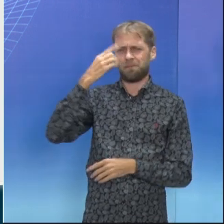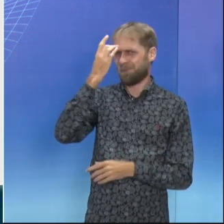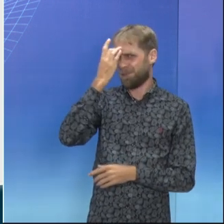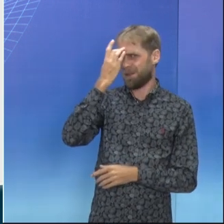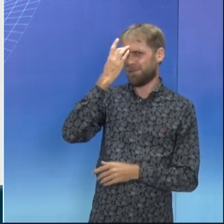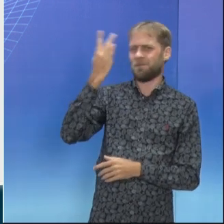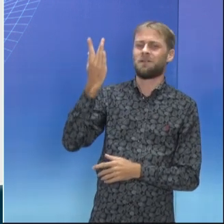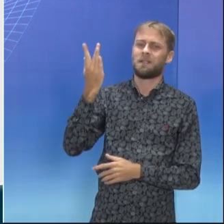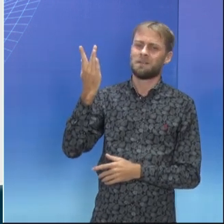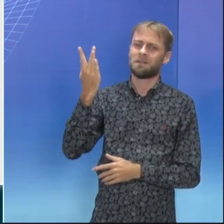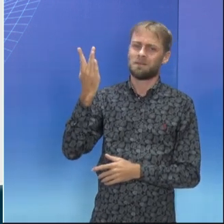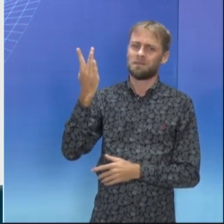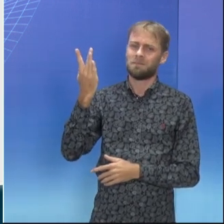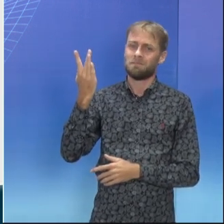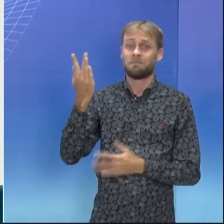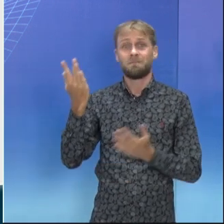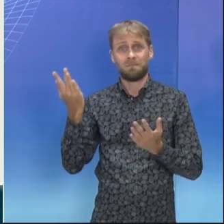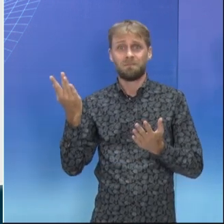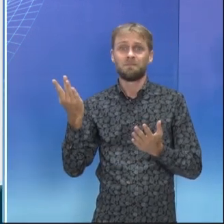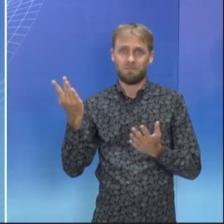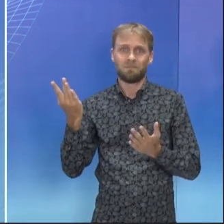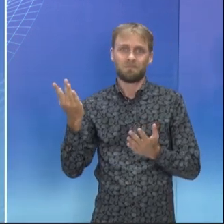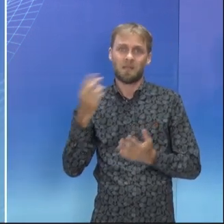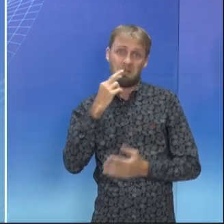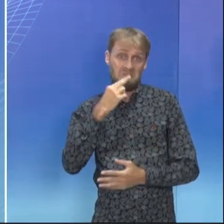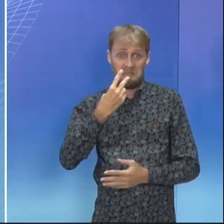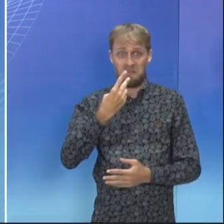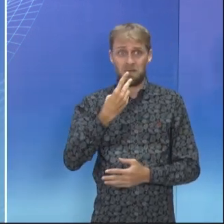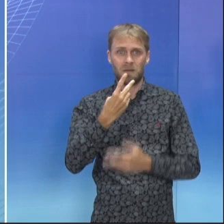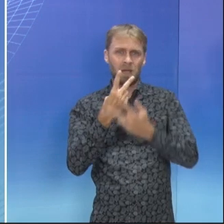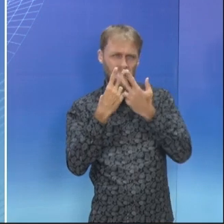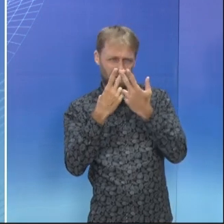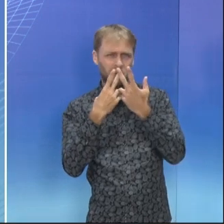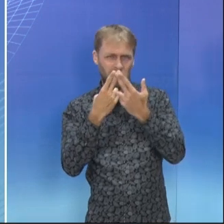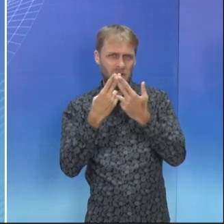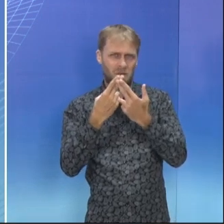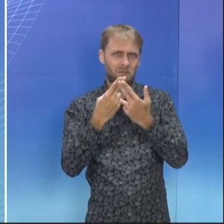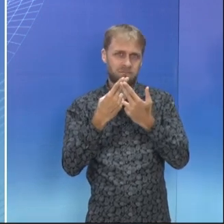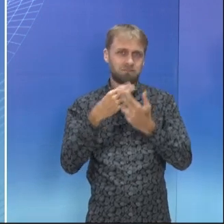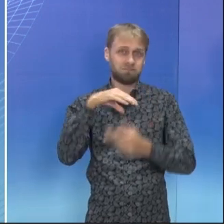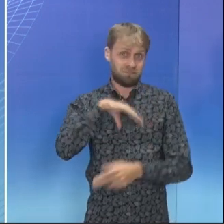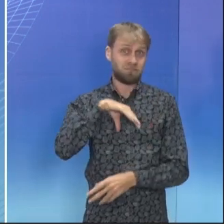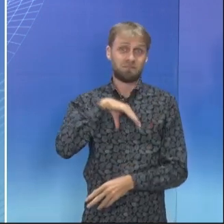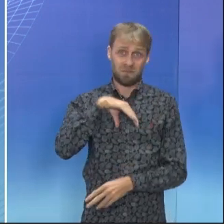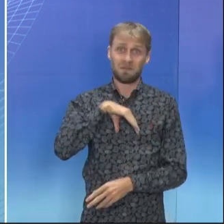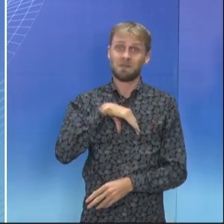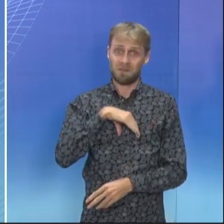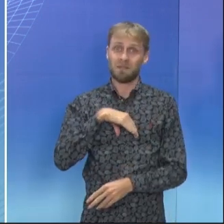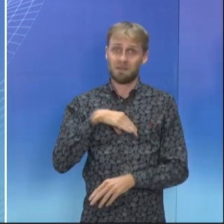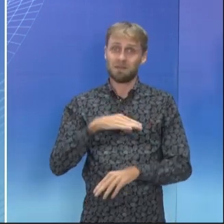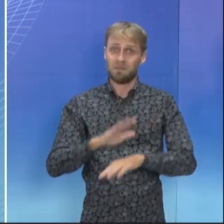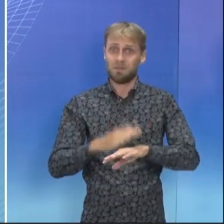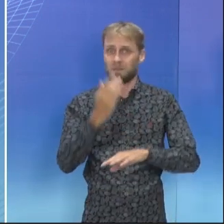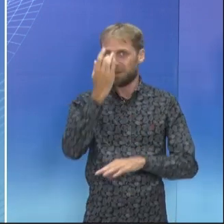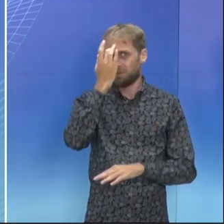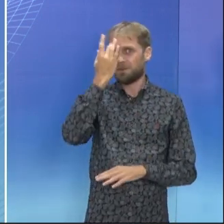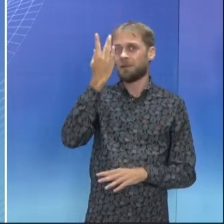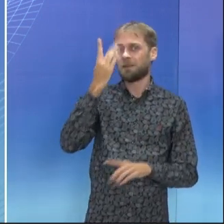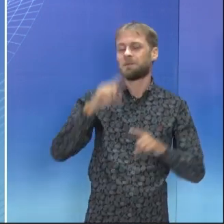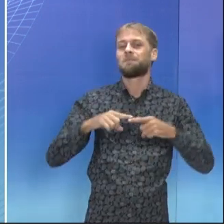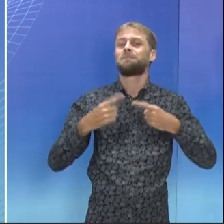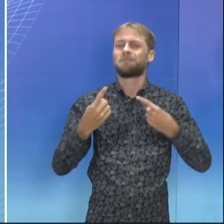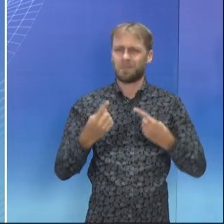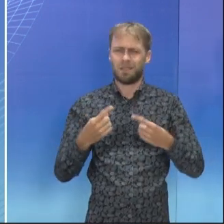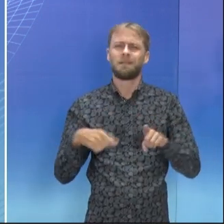fácil. Sim, considerando uma língua irmã, a nossa, tem as suas facilidades. Por outro lado,